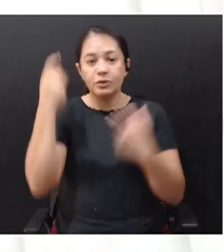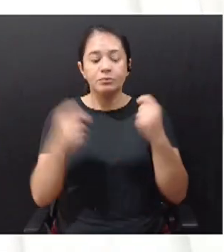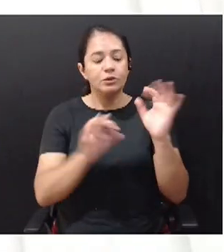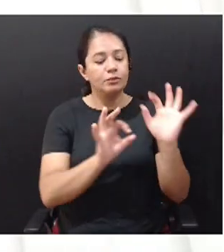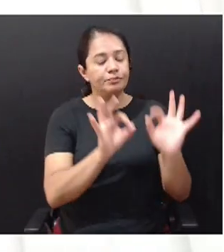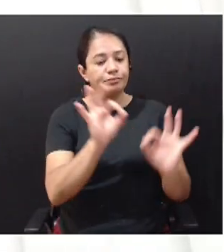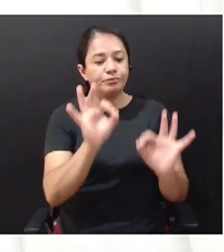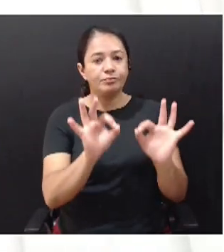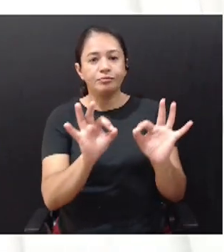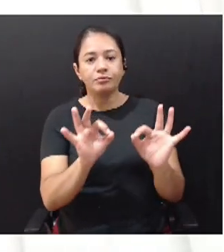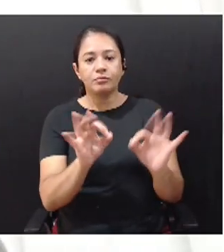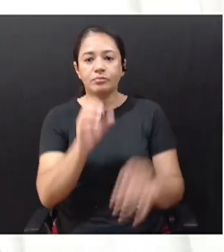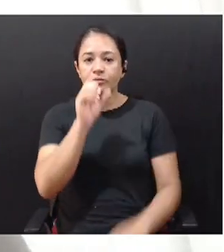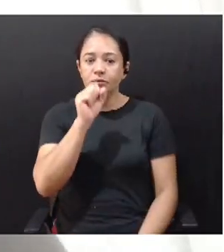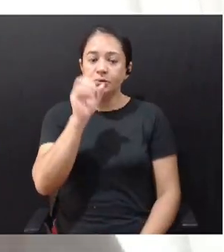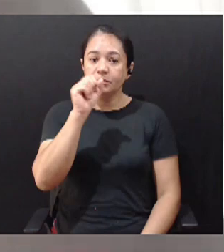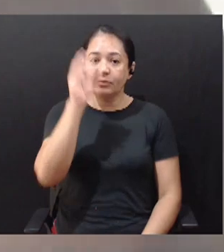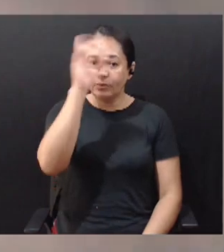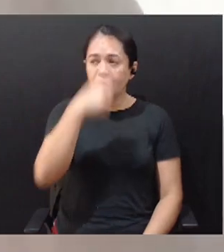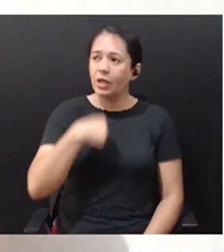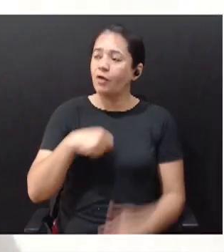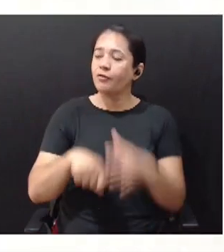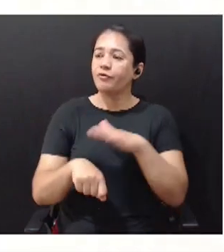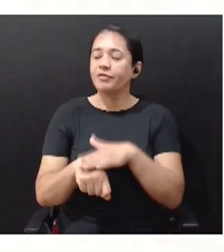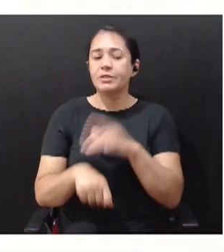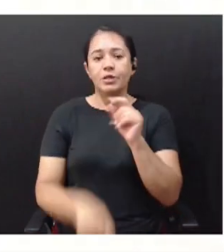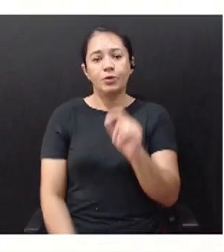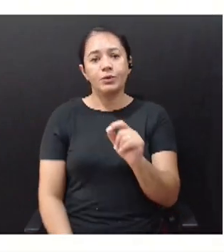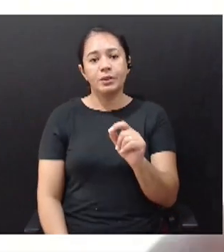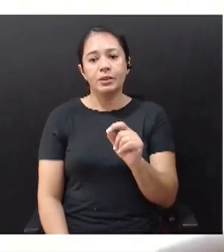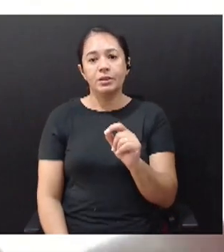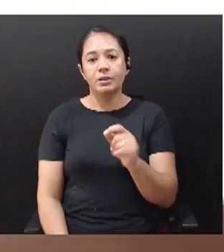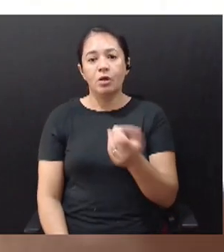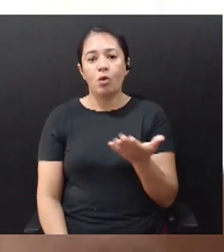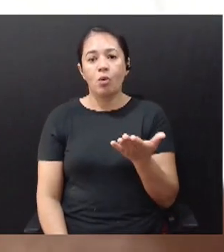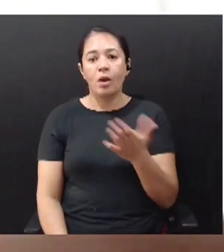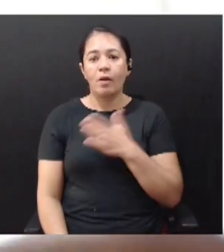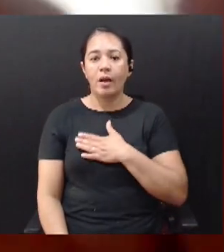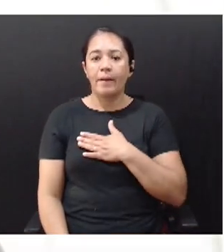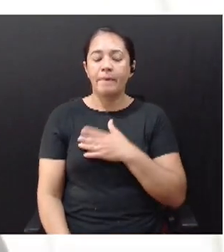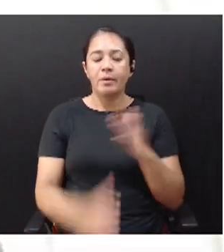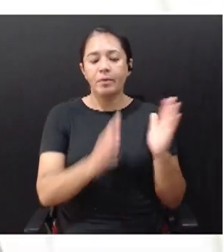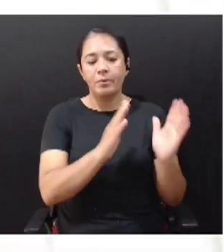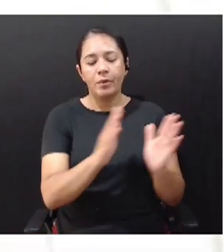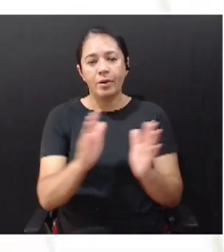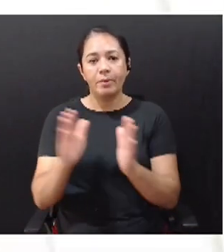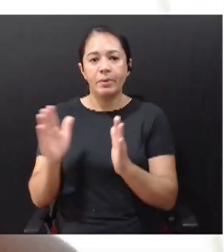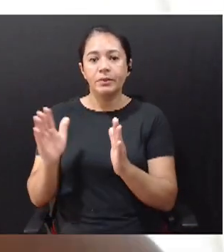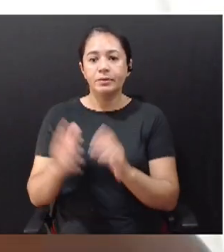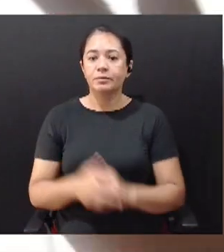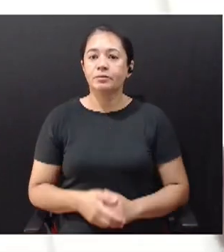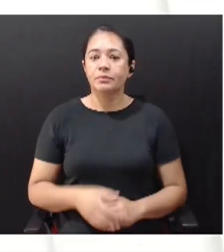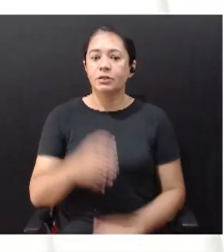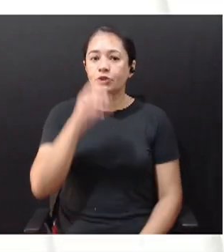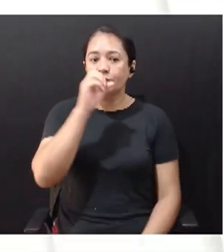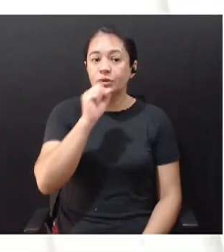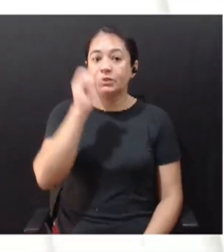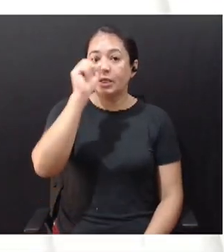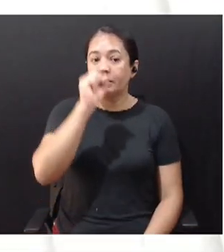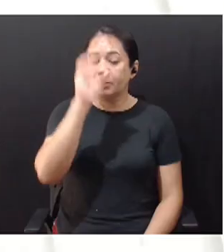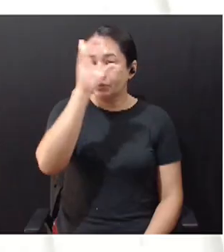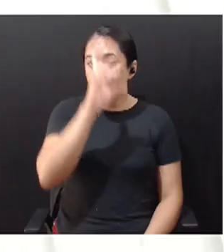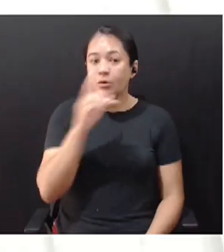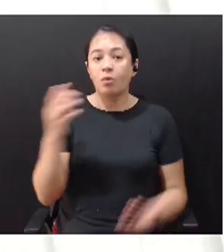de semana. O que eu vou fazer? Qual é a minha programação do final de semana? Então, eu vou